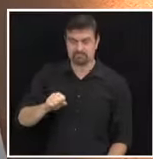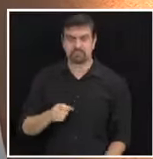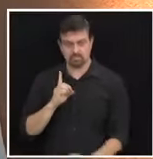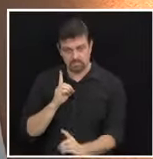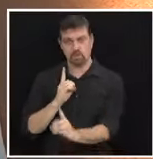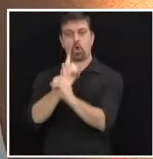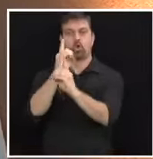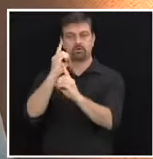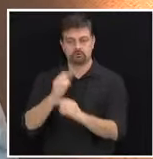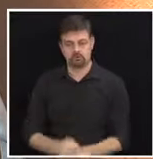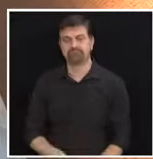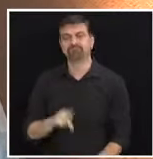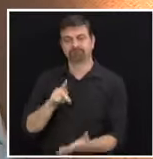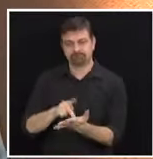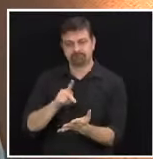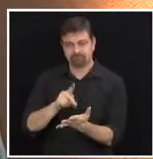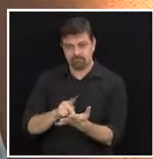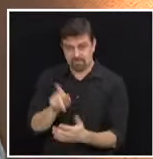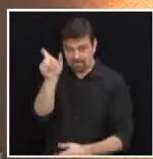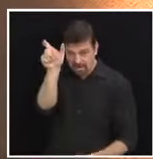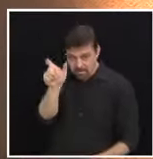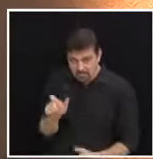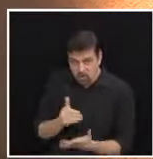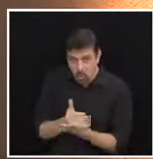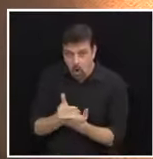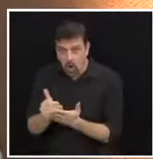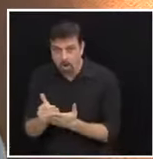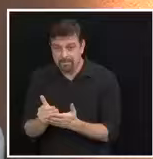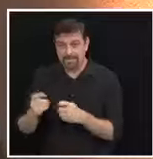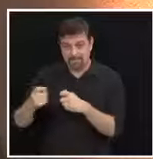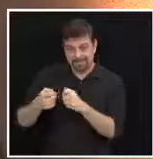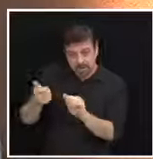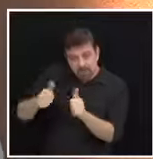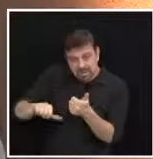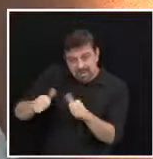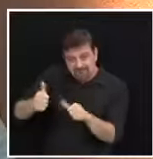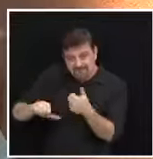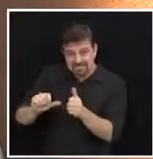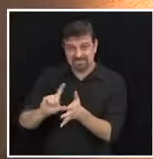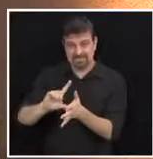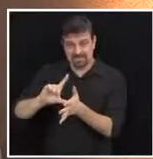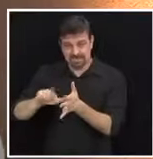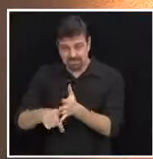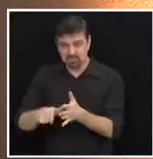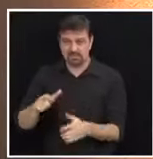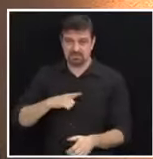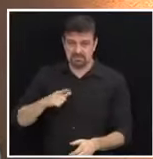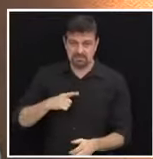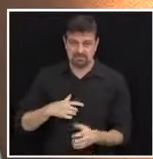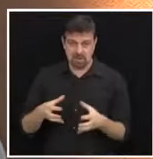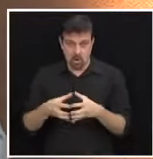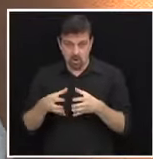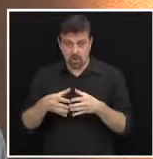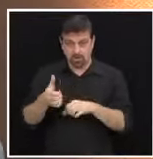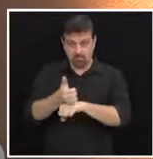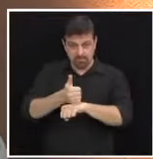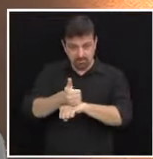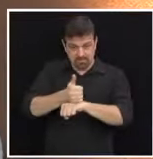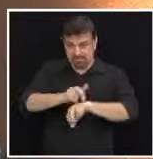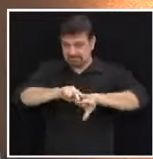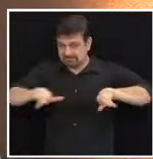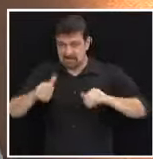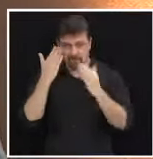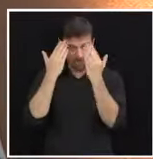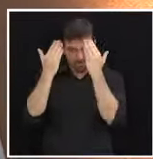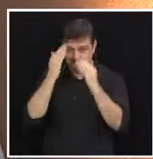vez confirmado o diagnóstico, a pessoa passa por uma avaliação médica e de uma outra, além da médica, uma equipe multidisciplinar,